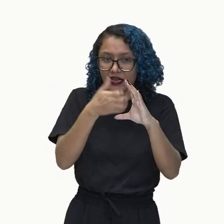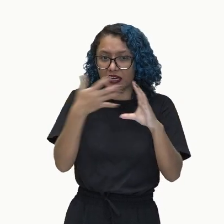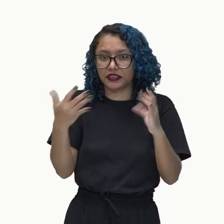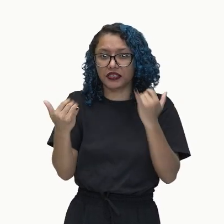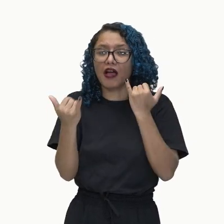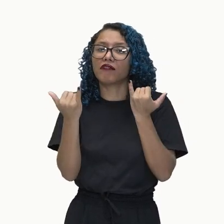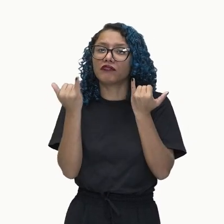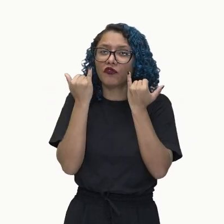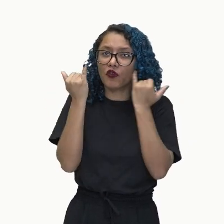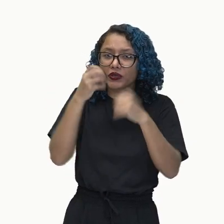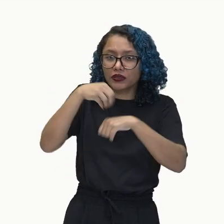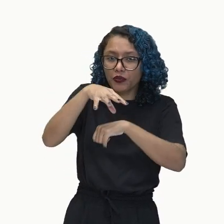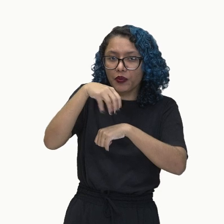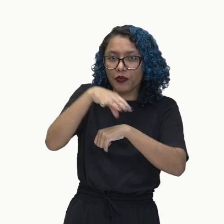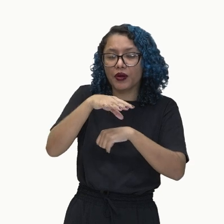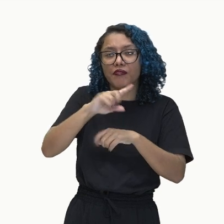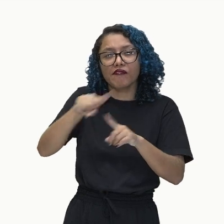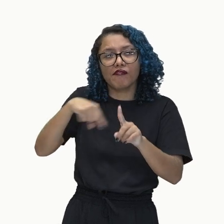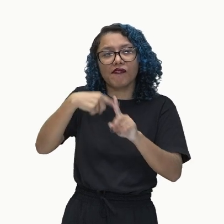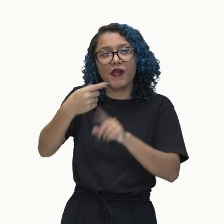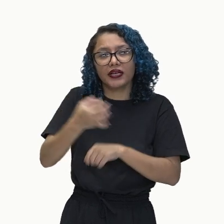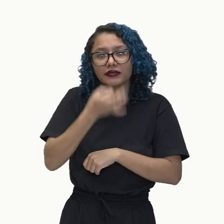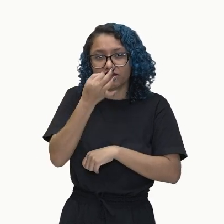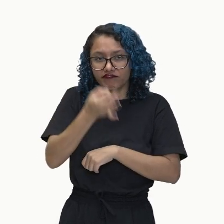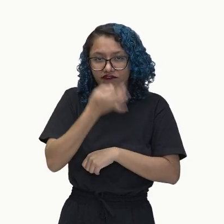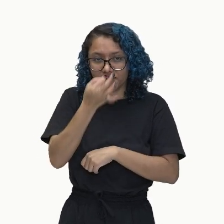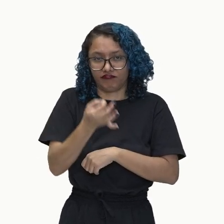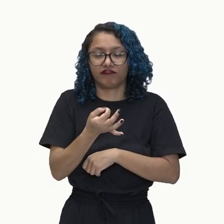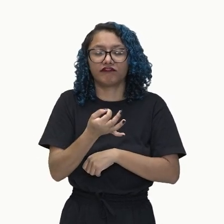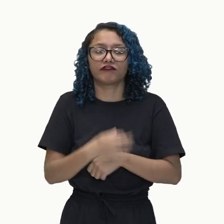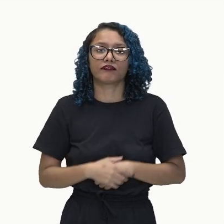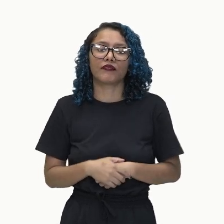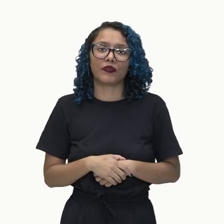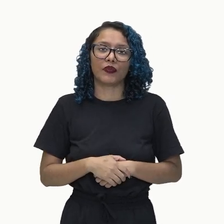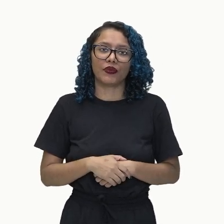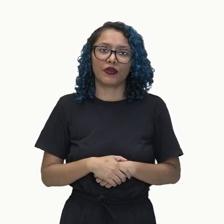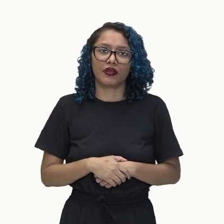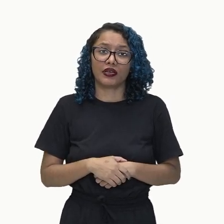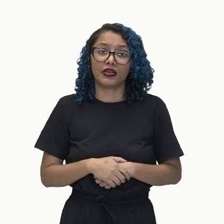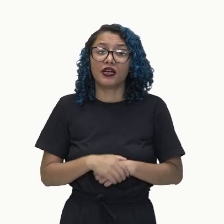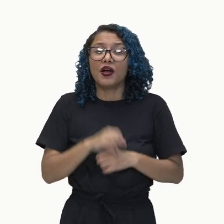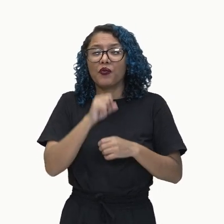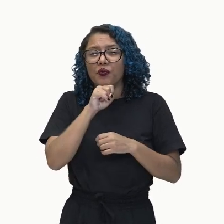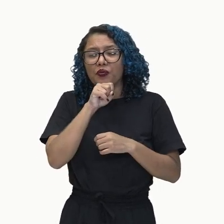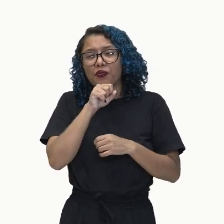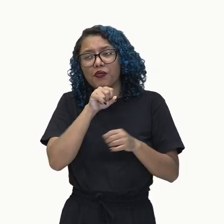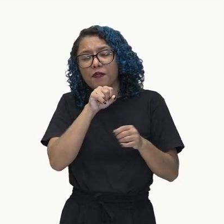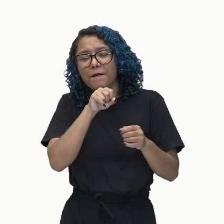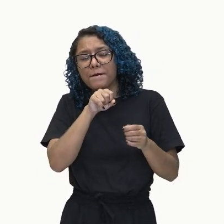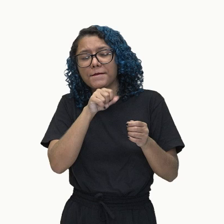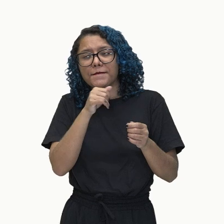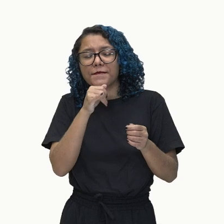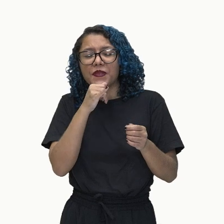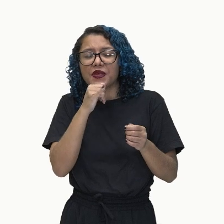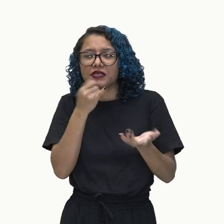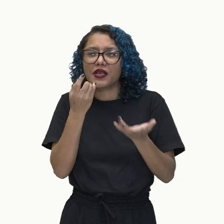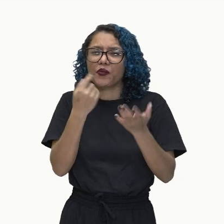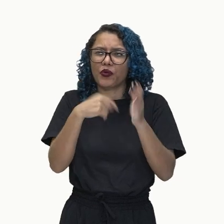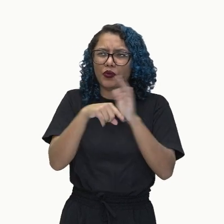gente procure críticas de filmes no geral, porque você quer saber se vale a pena assistir aquilo, ou ler